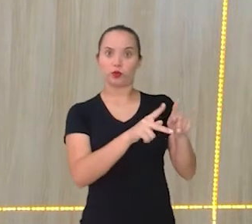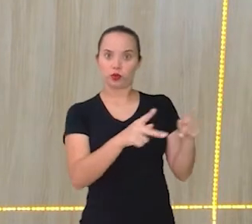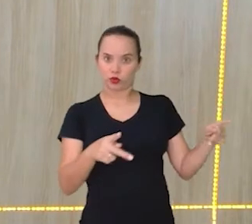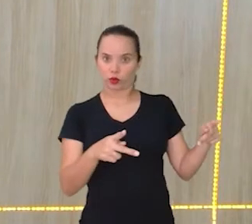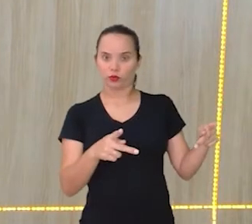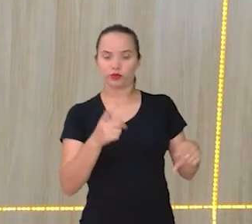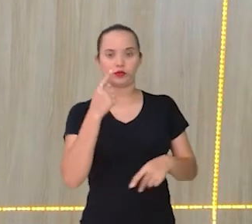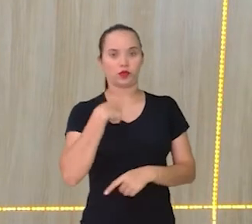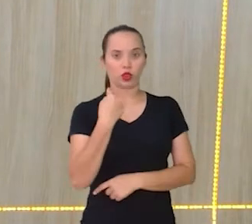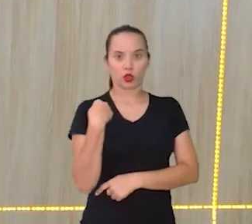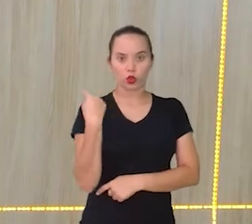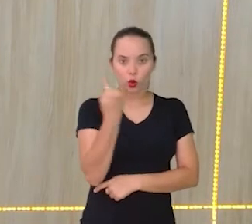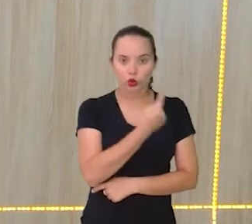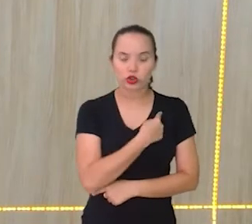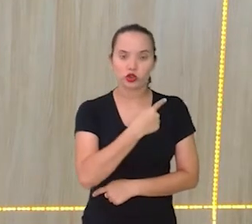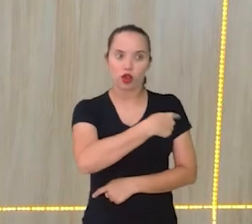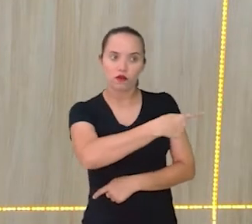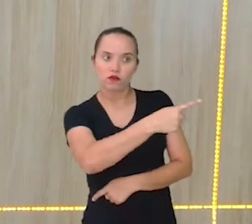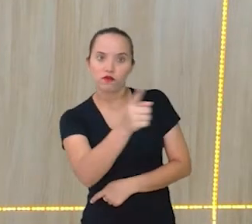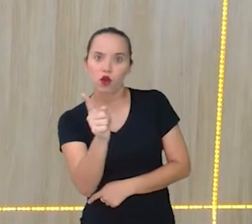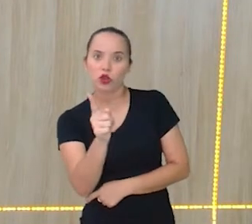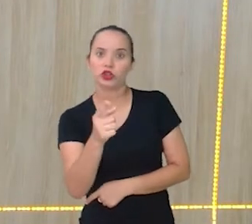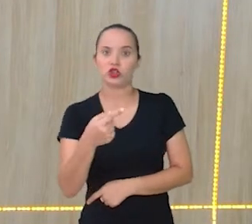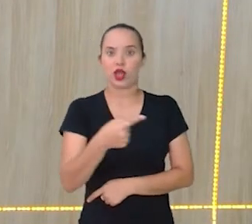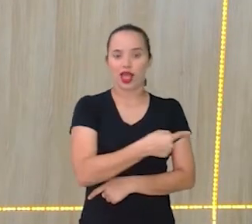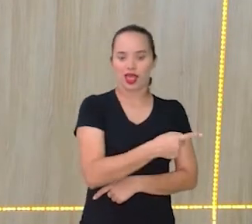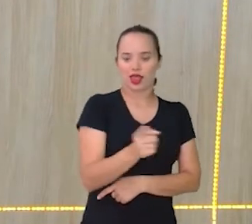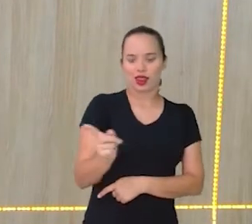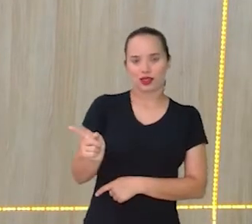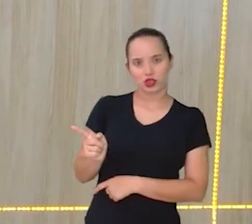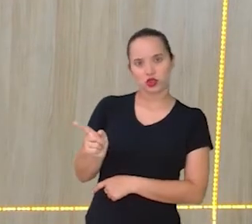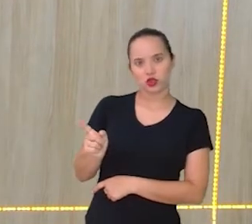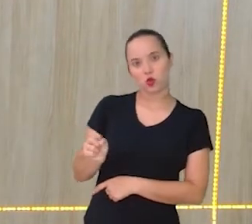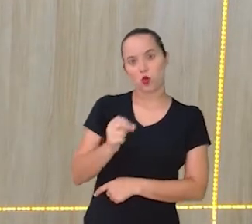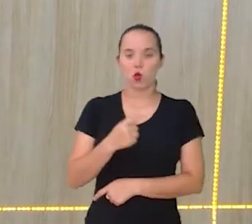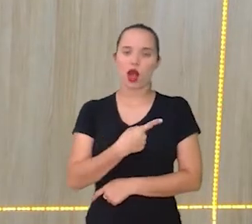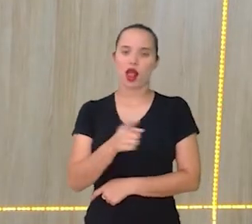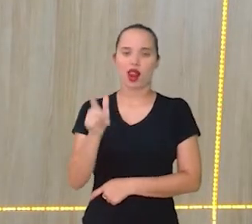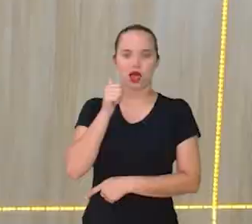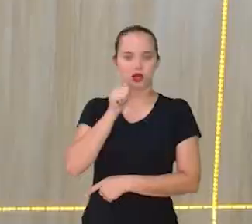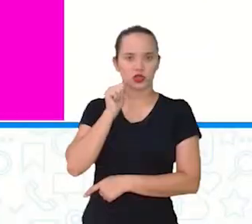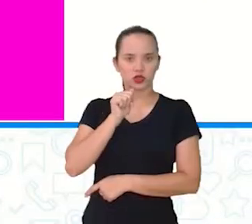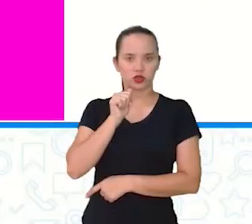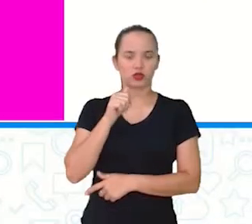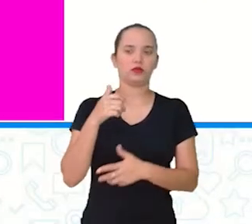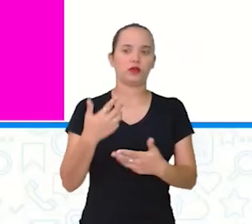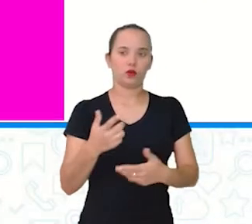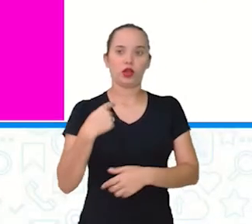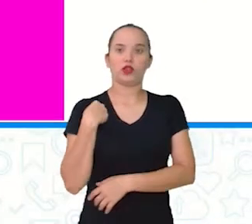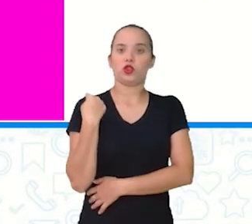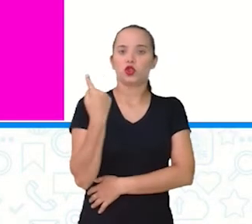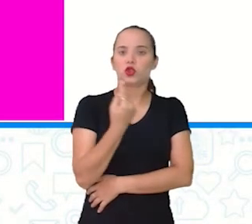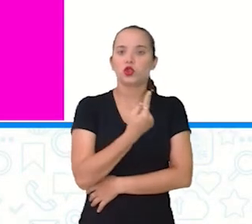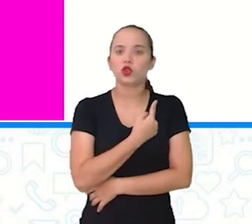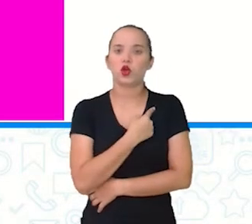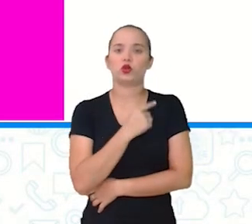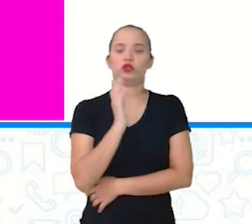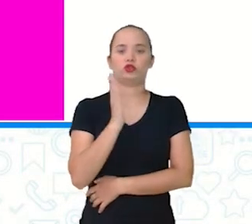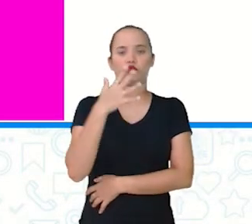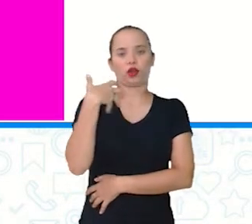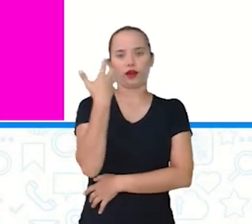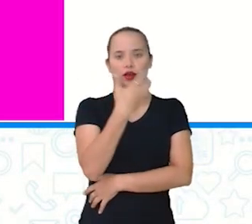plural. Nós, vós, eles ou elas, tá? Nós cantamos. Nós